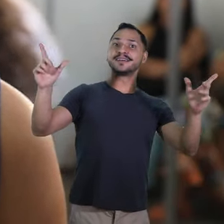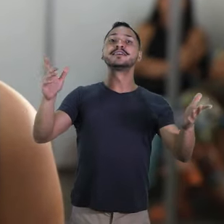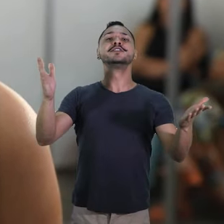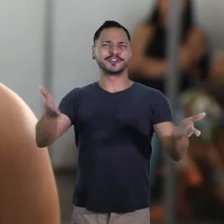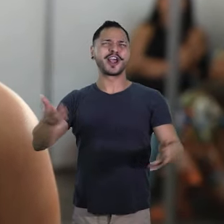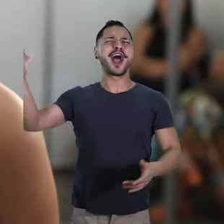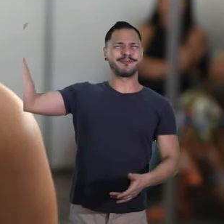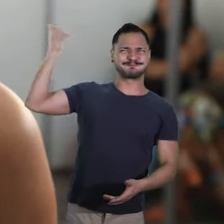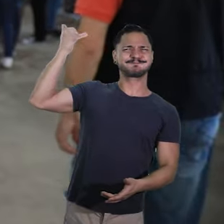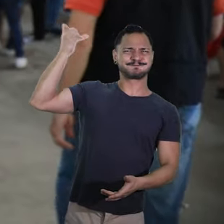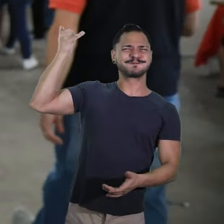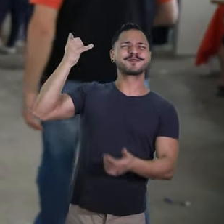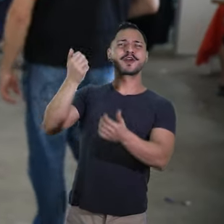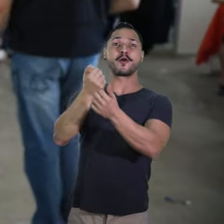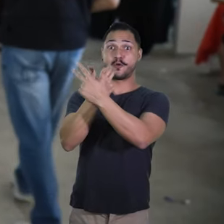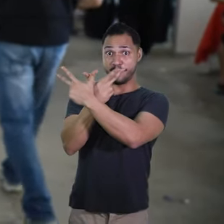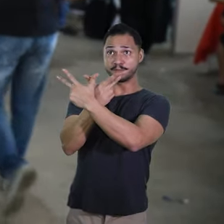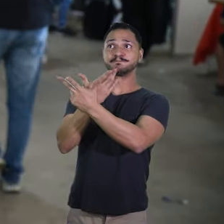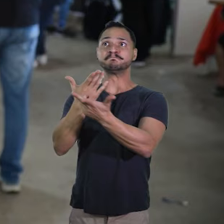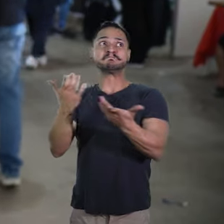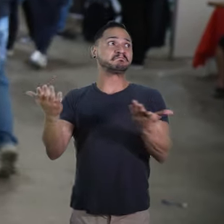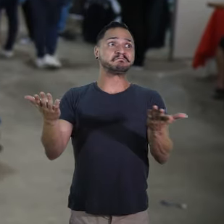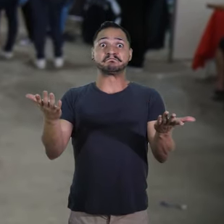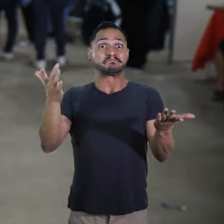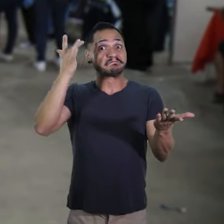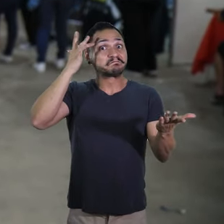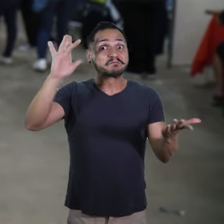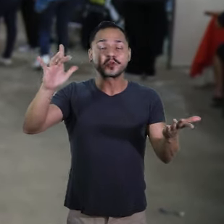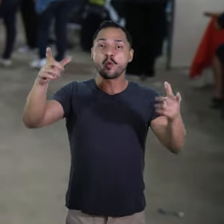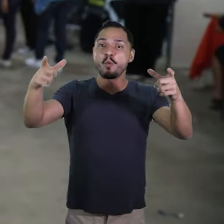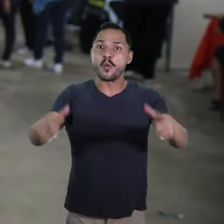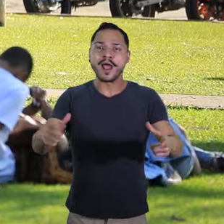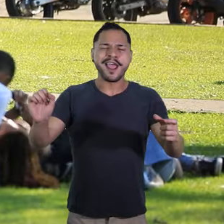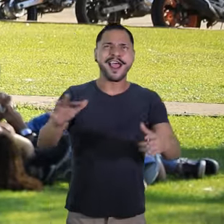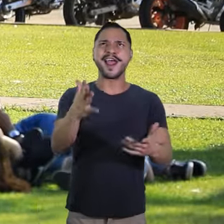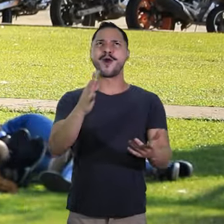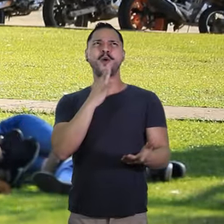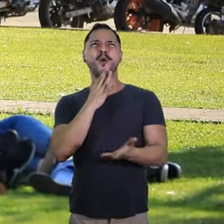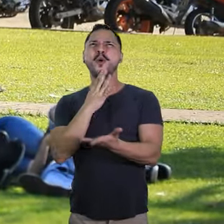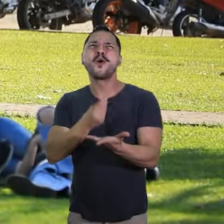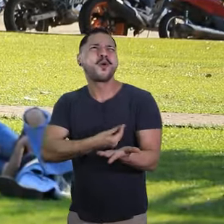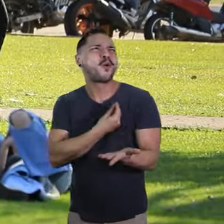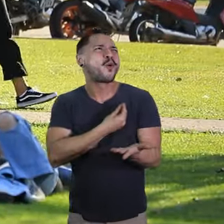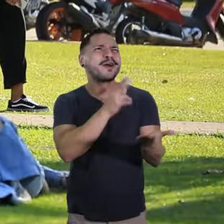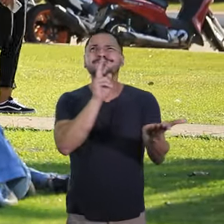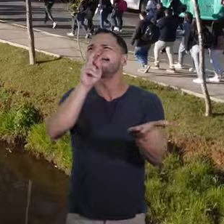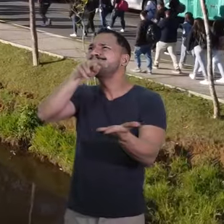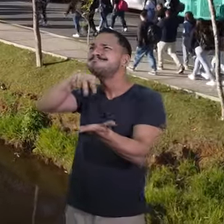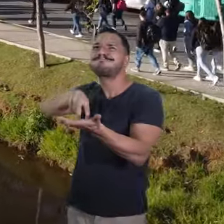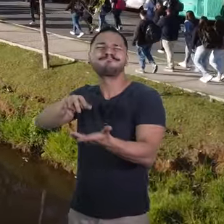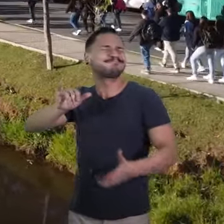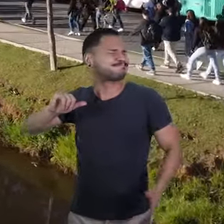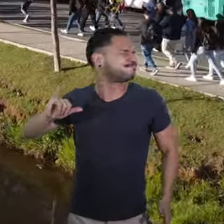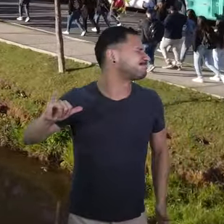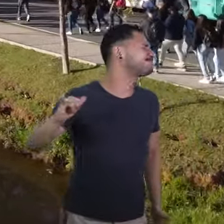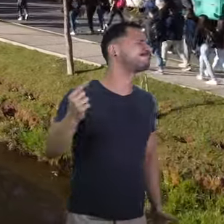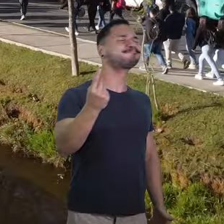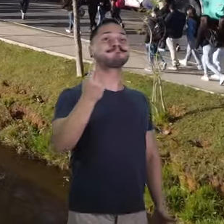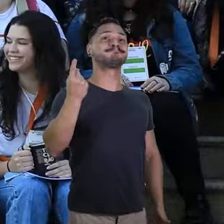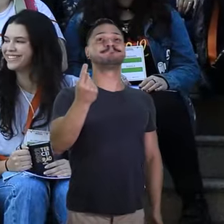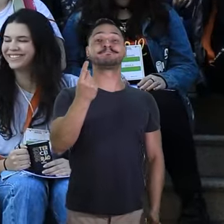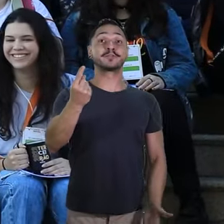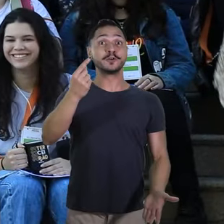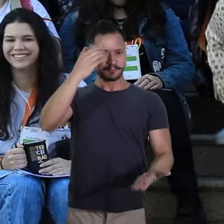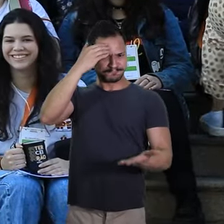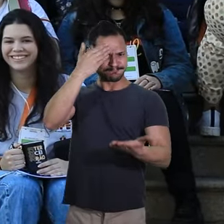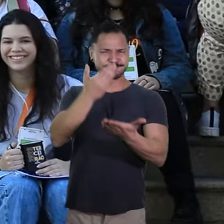gente tem essa noção. Então, já tinha ouvido sim falar da Universidade Federal de Viçosa. Eu acho um lugar muito assim incrível. Só de estar aqui, conhecer um pouco mais,